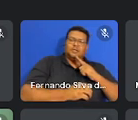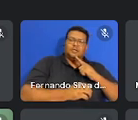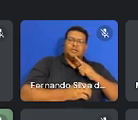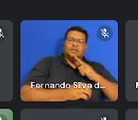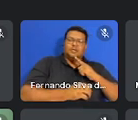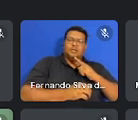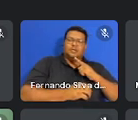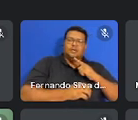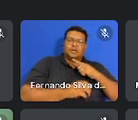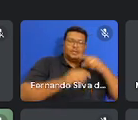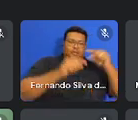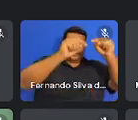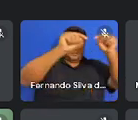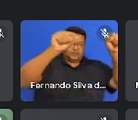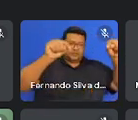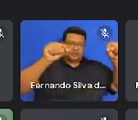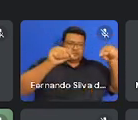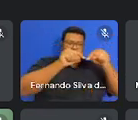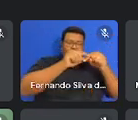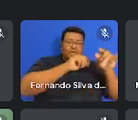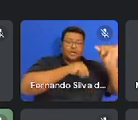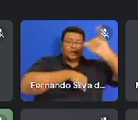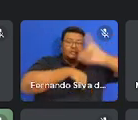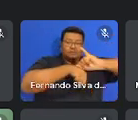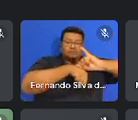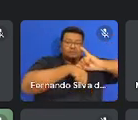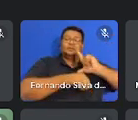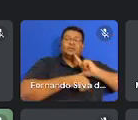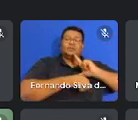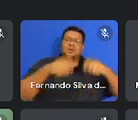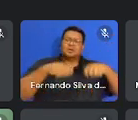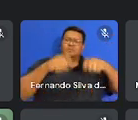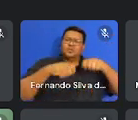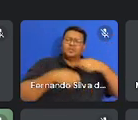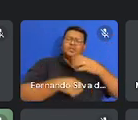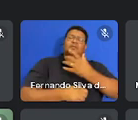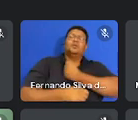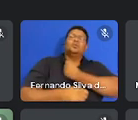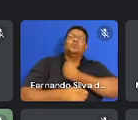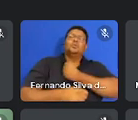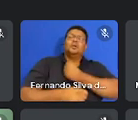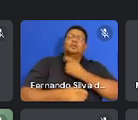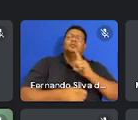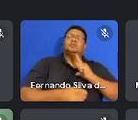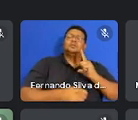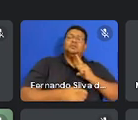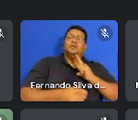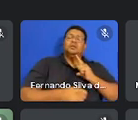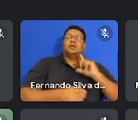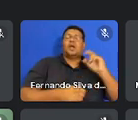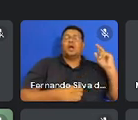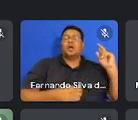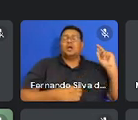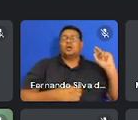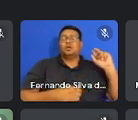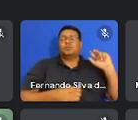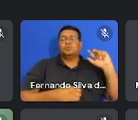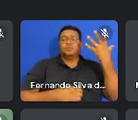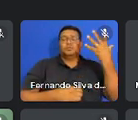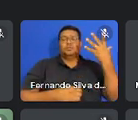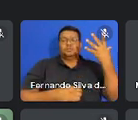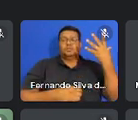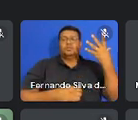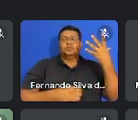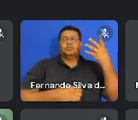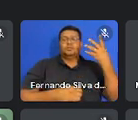Quais são possíveis, os possíveis números que podem acontecer na face de cima, quando eu jogo um